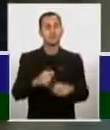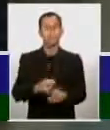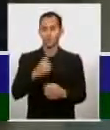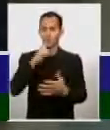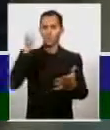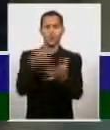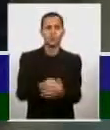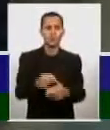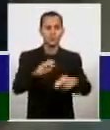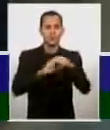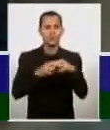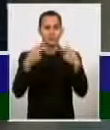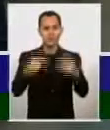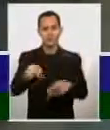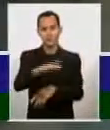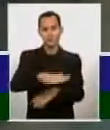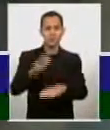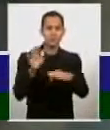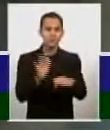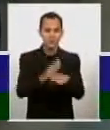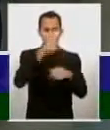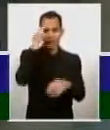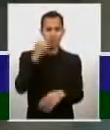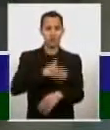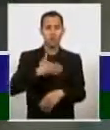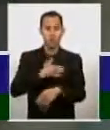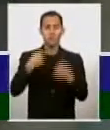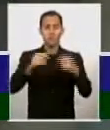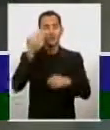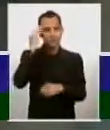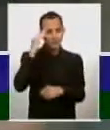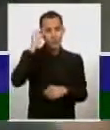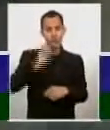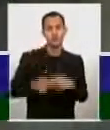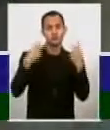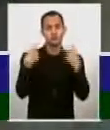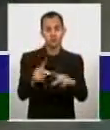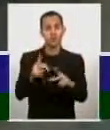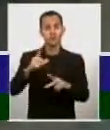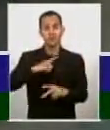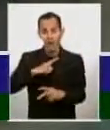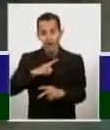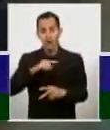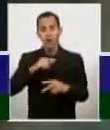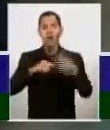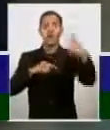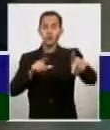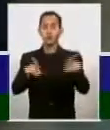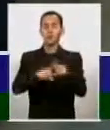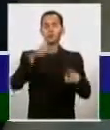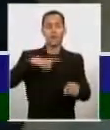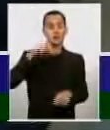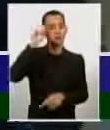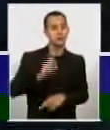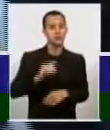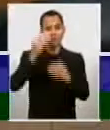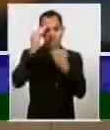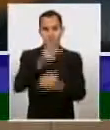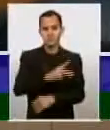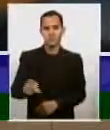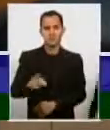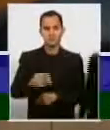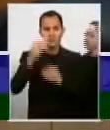em defesa da sociedade. As pessoas que gostam disso têm que entender que o direito dela vai até onde o do outro começa. Isso que é importante. Muito